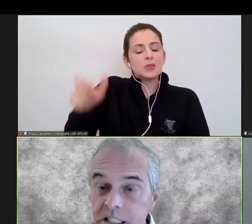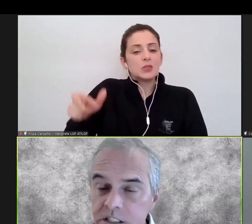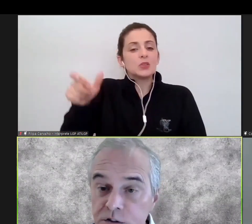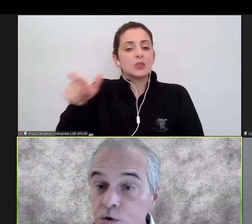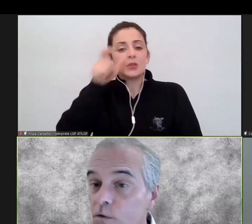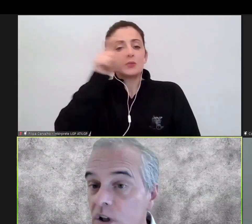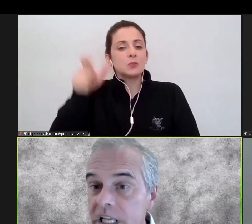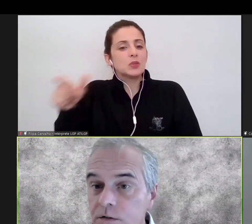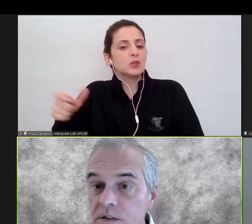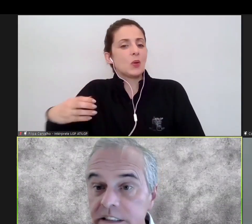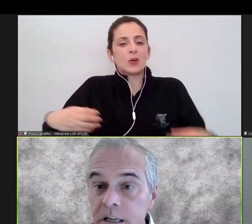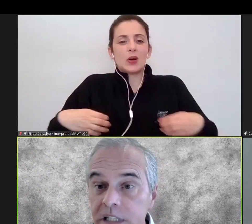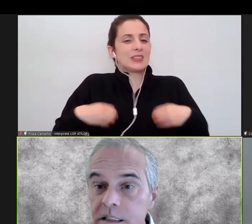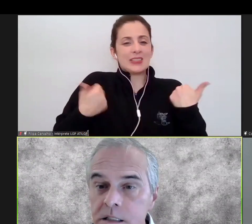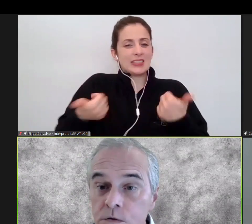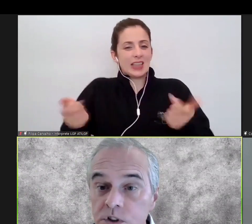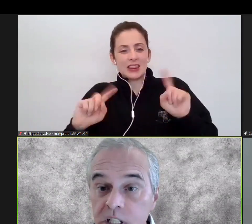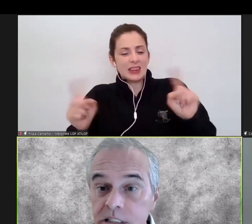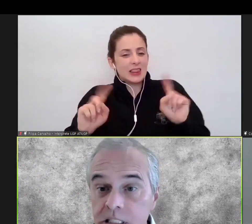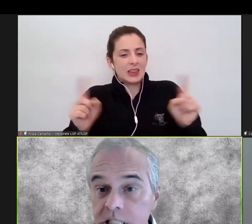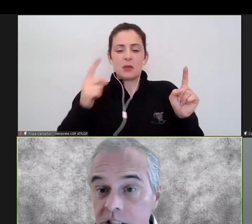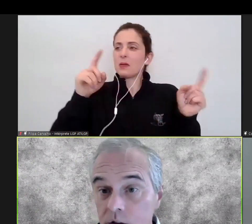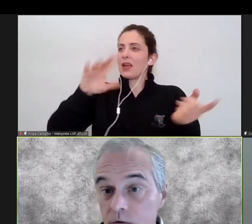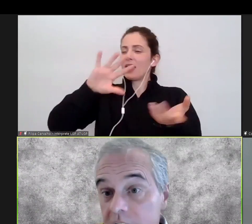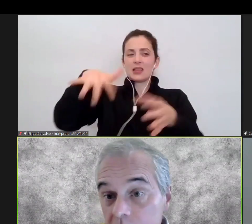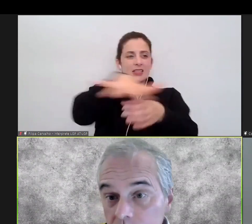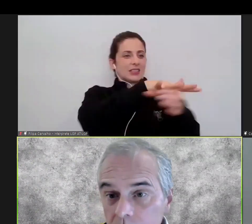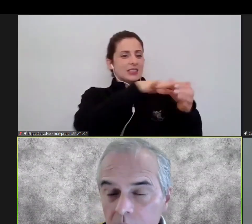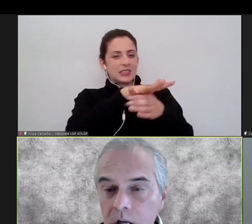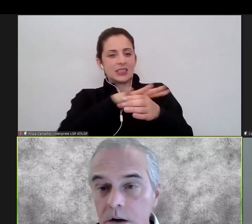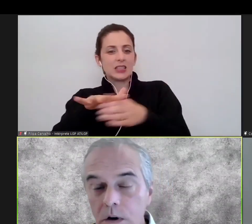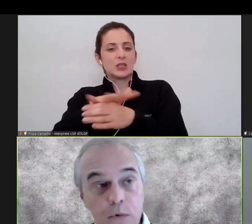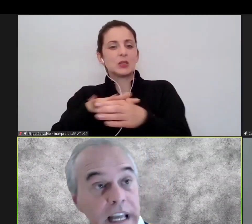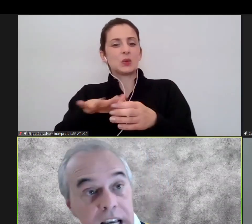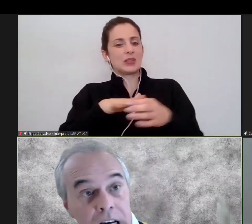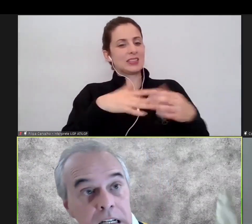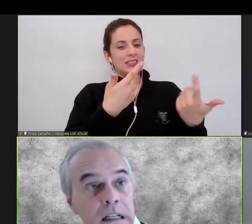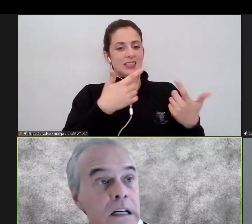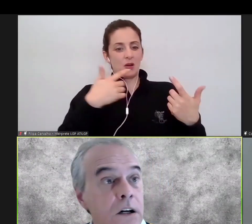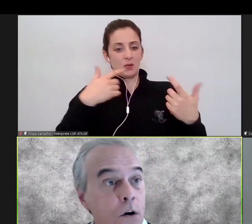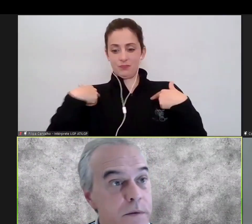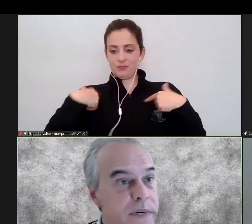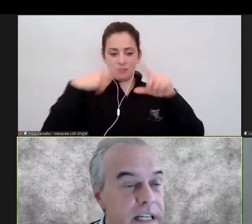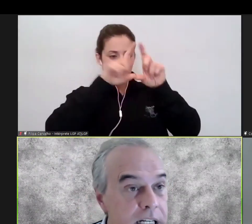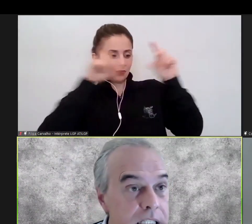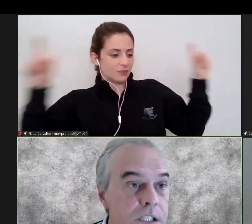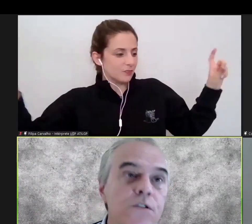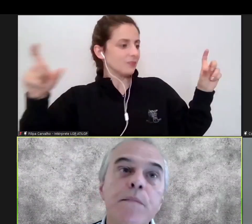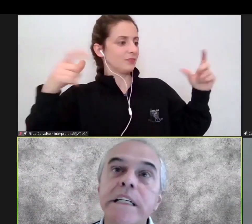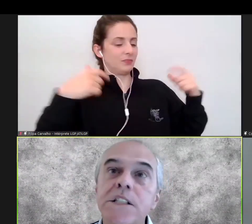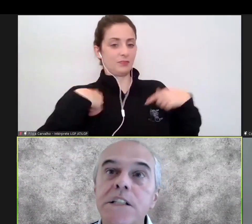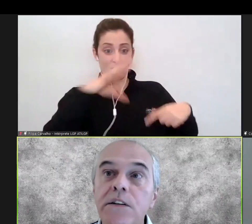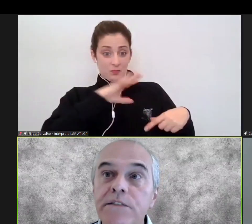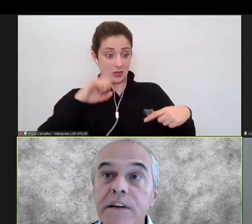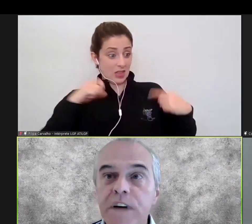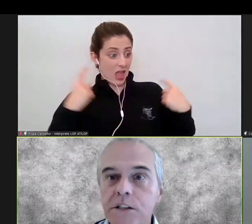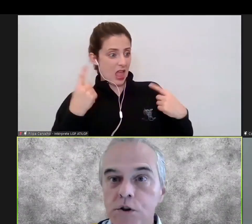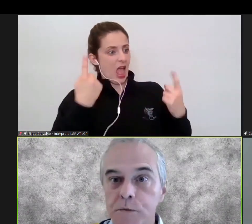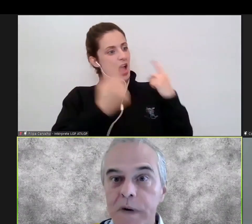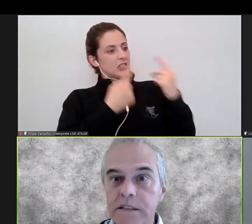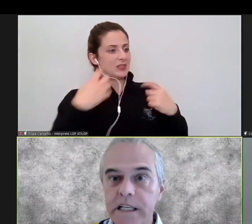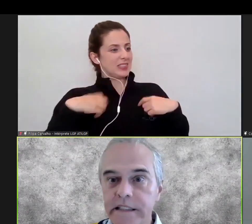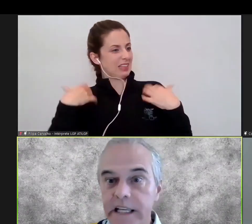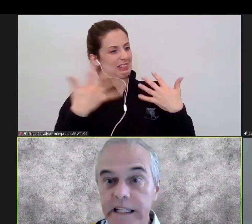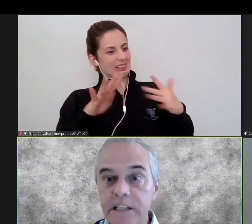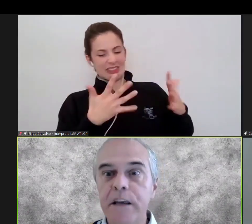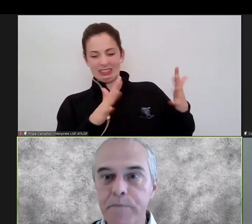se sente desconfortável com determinadas circunstâncias e acha que o negro, ou a mulher, ou o imigrante, de uma maneira geral, ele vai invadir o